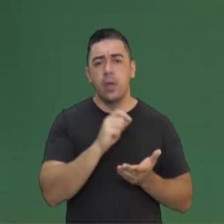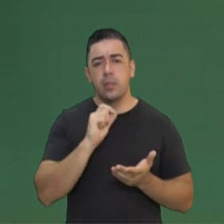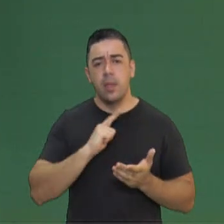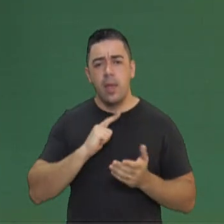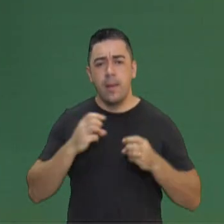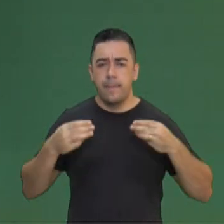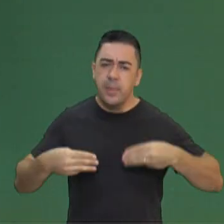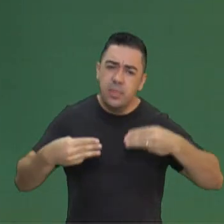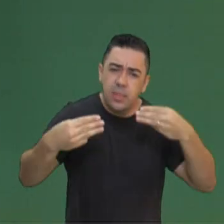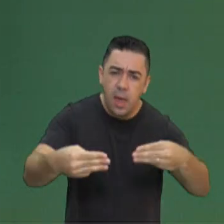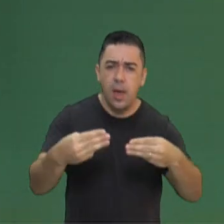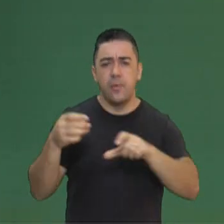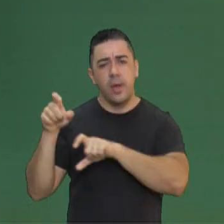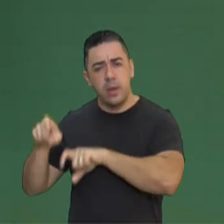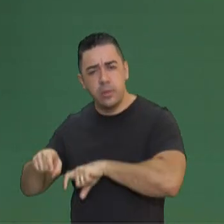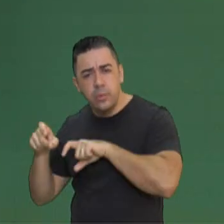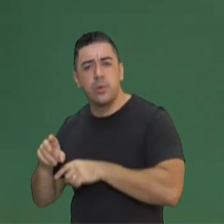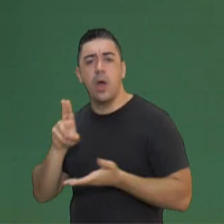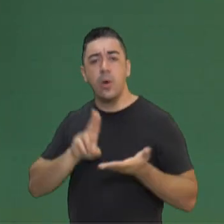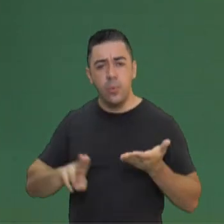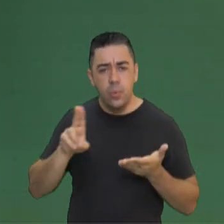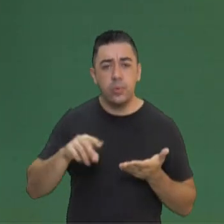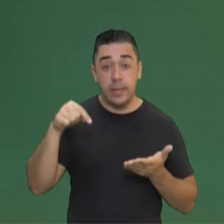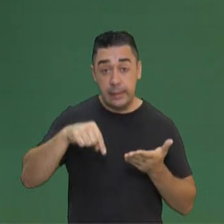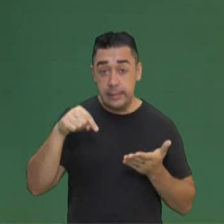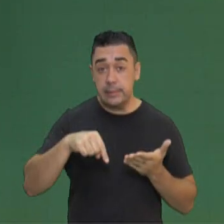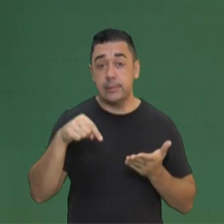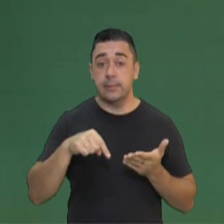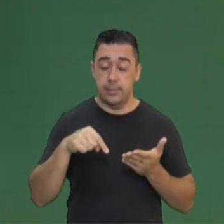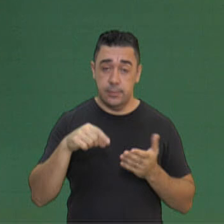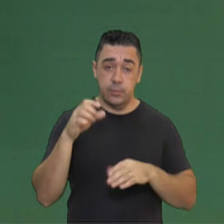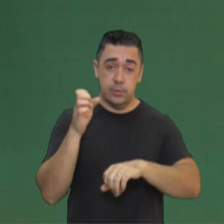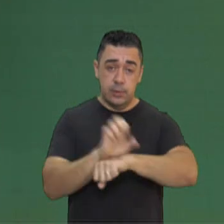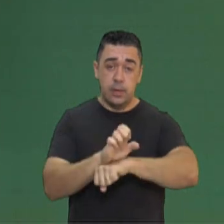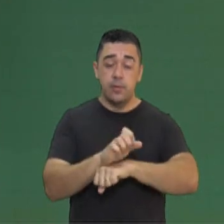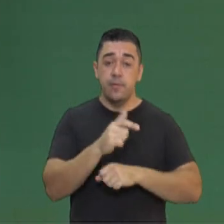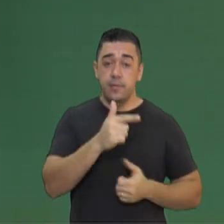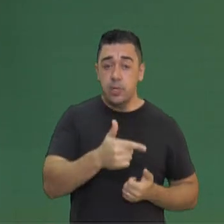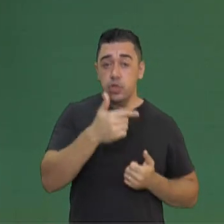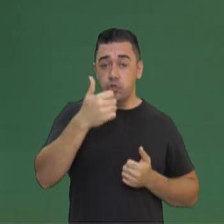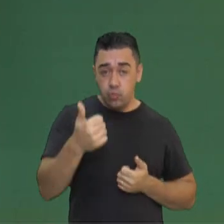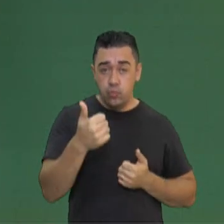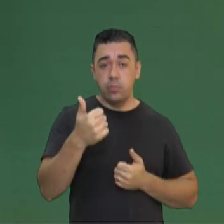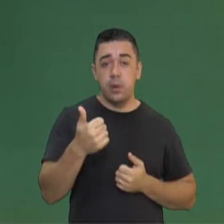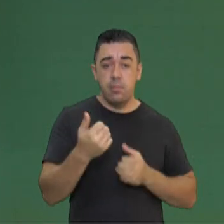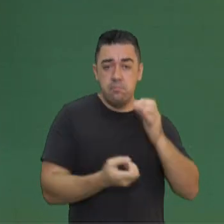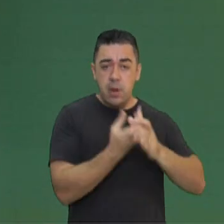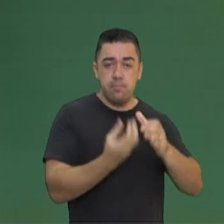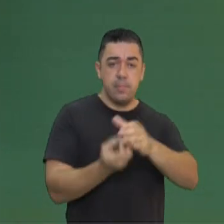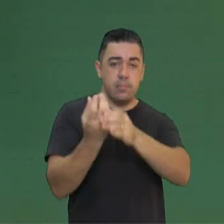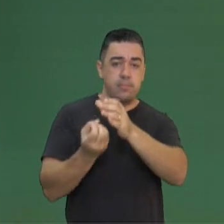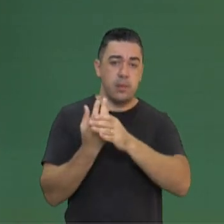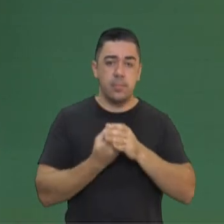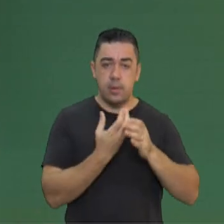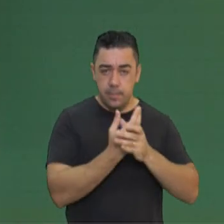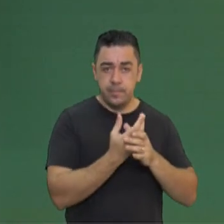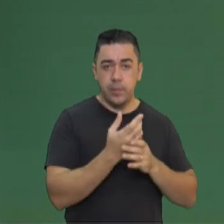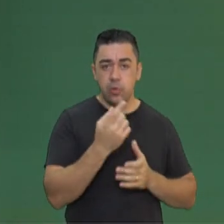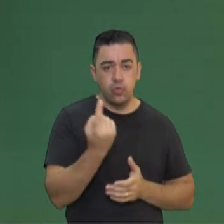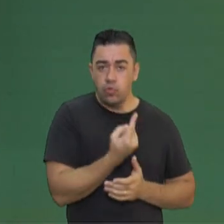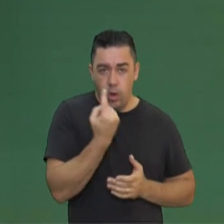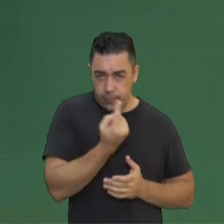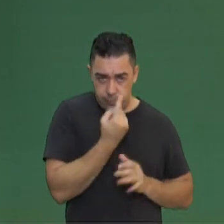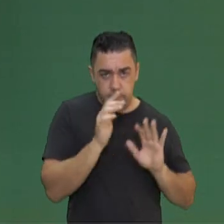acaba usando mais os dados dele aqui no nosso estado. Então, são 21 em implantação, que são